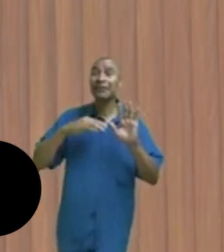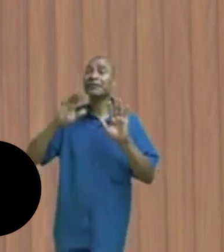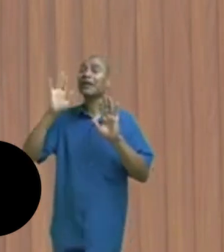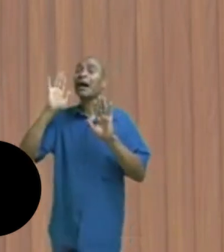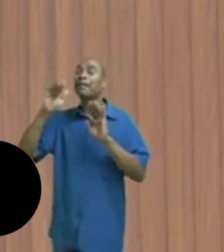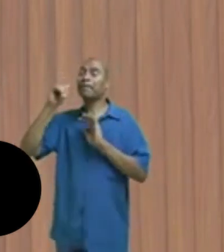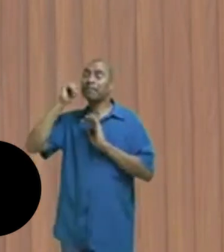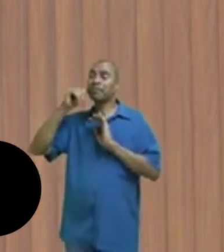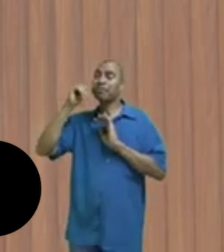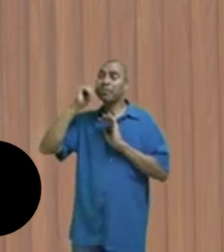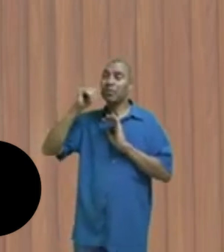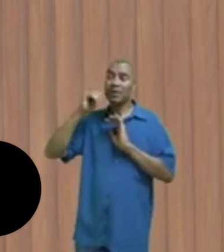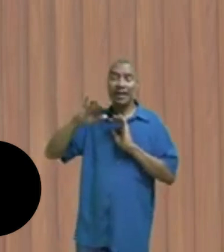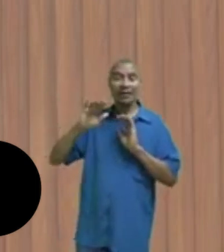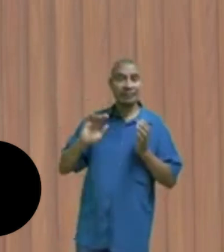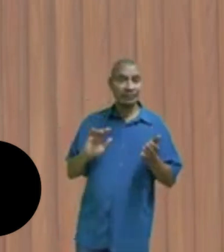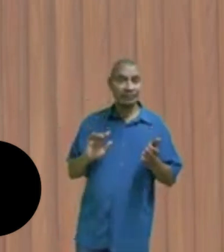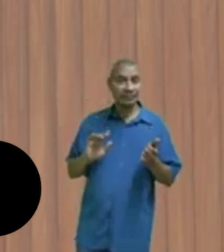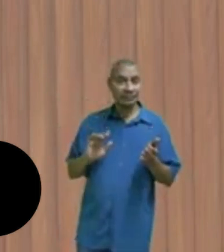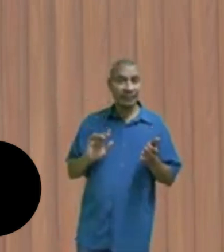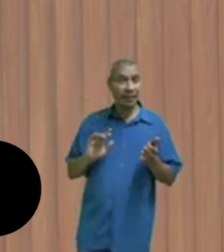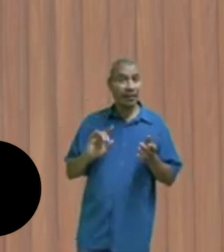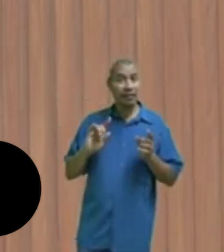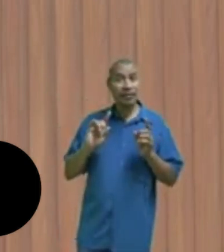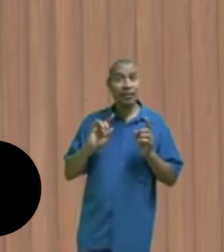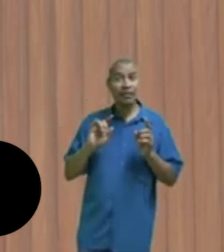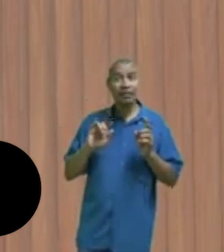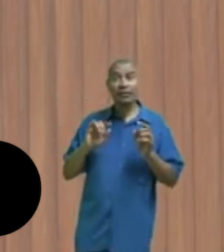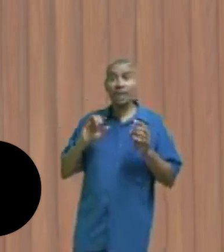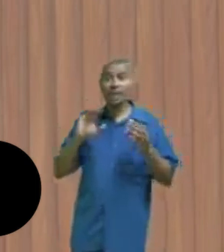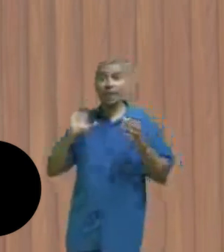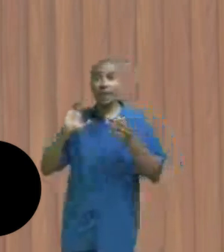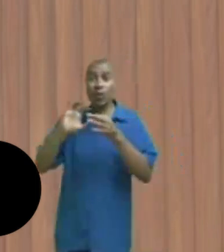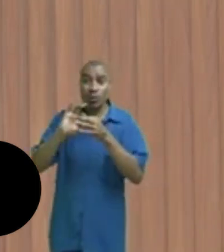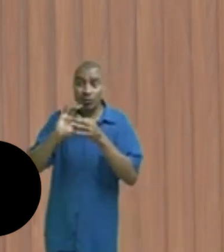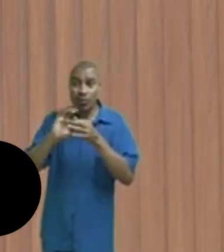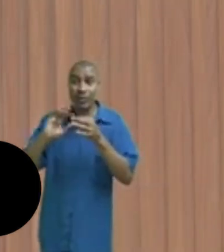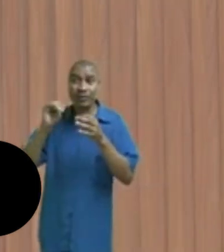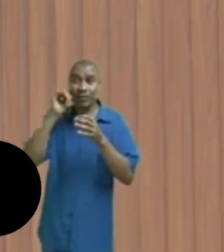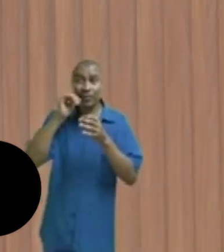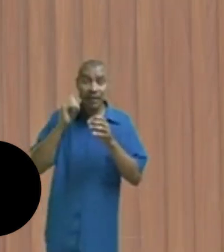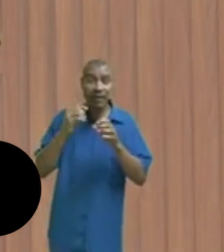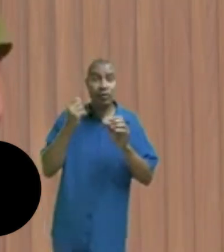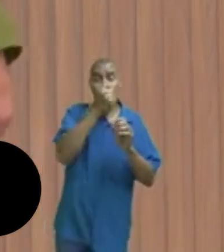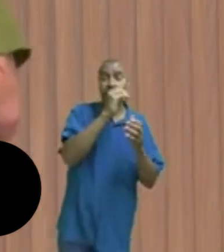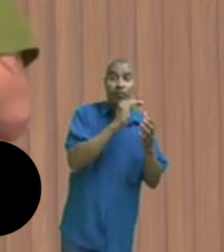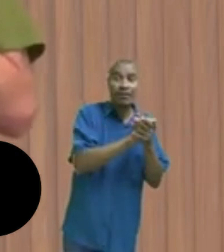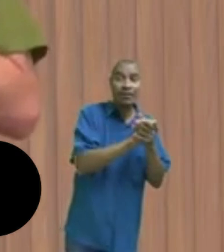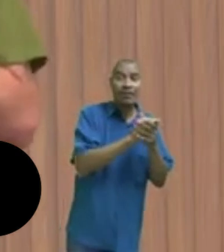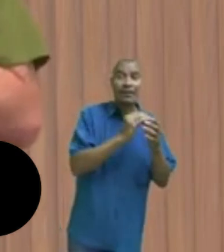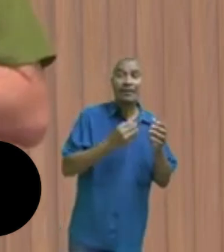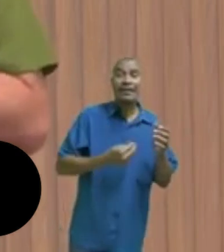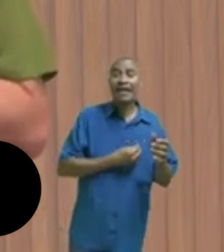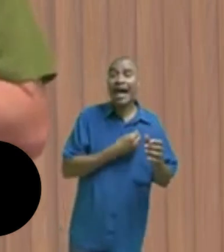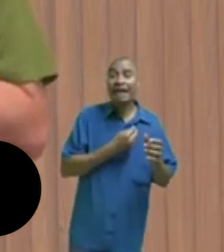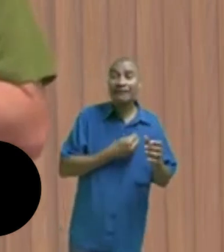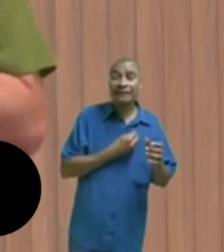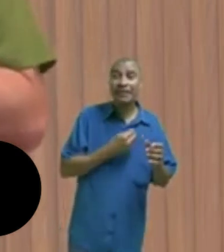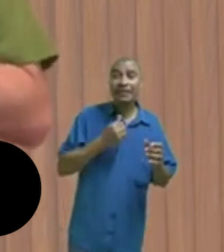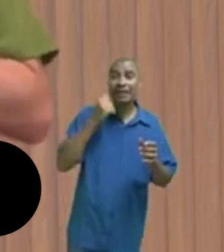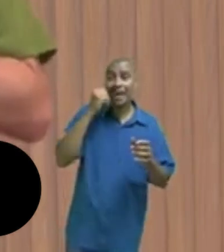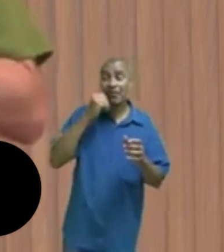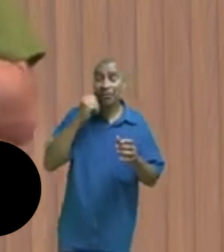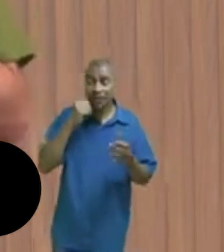samaritana, da relação dela com os 5 maridos, da vida que ela levava,